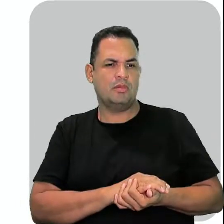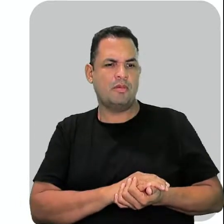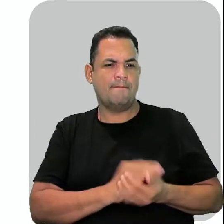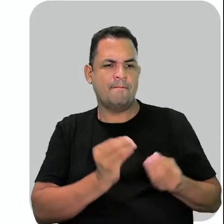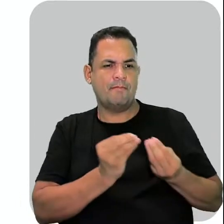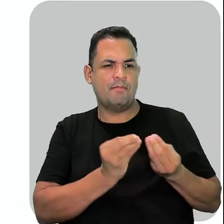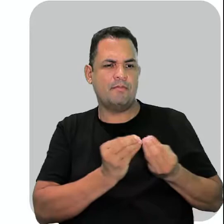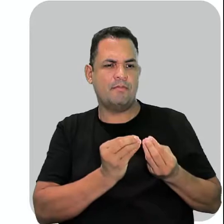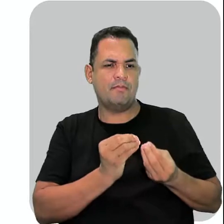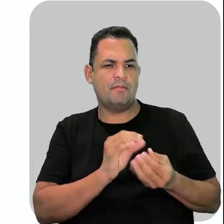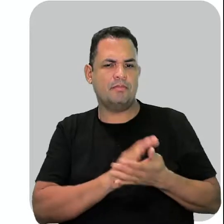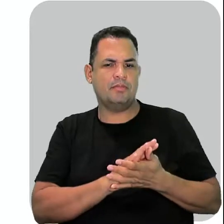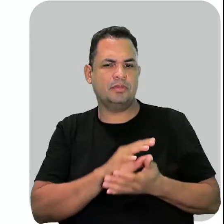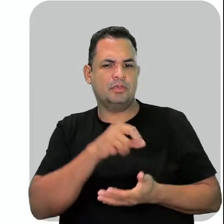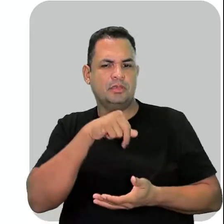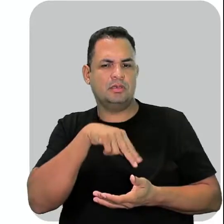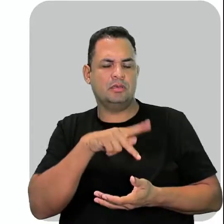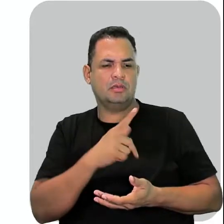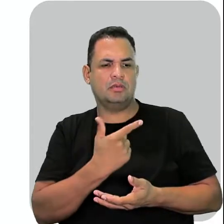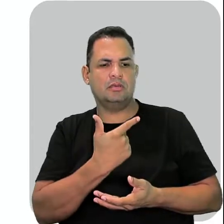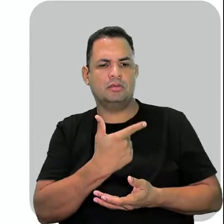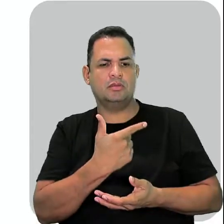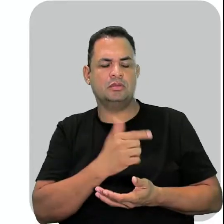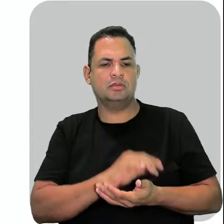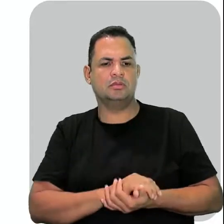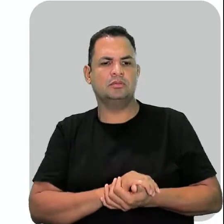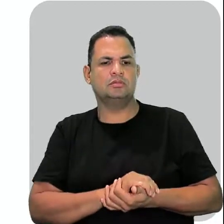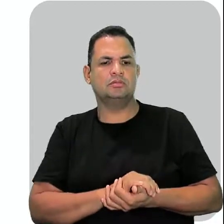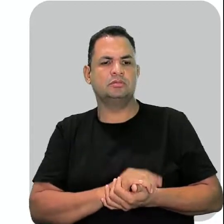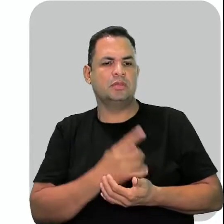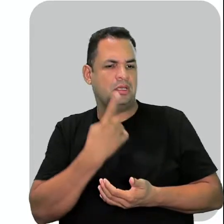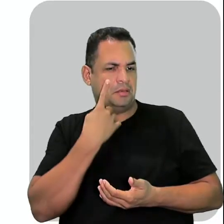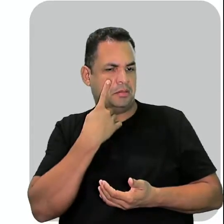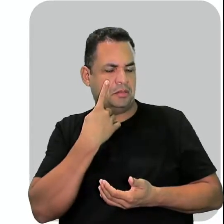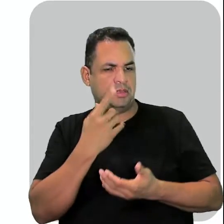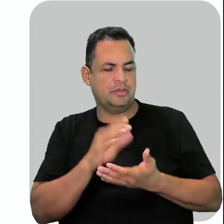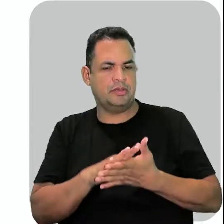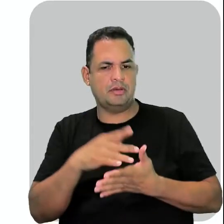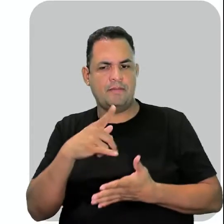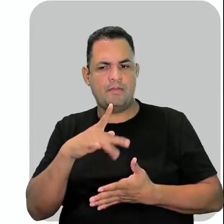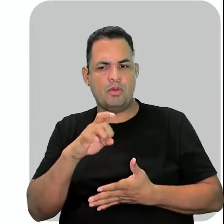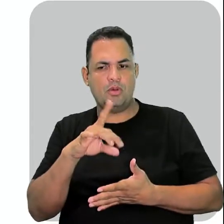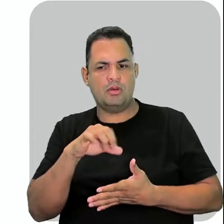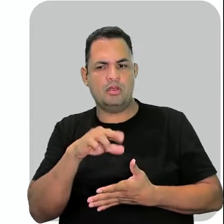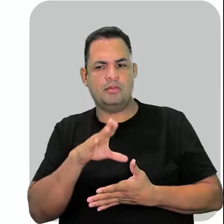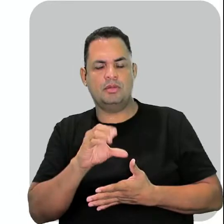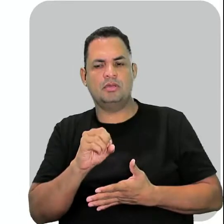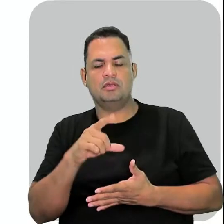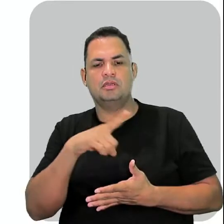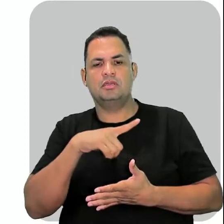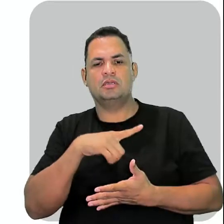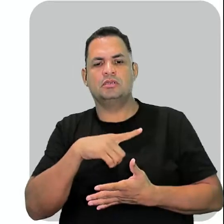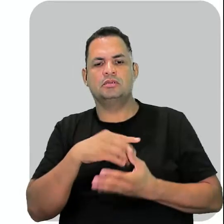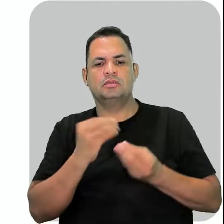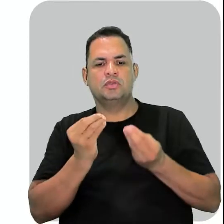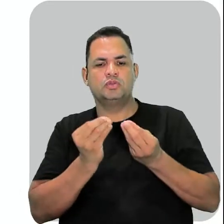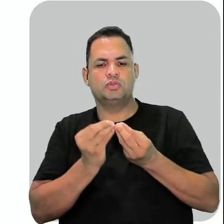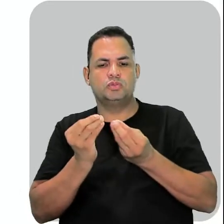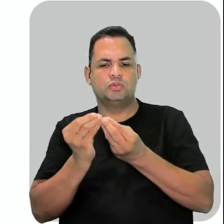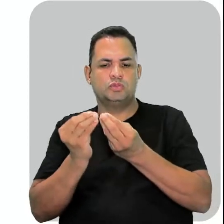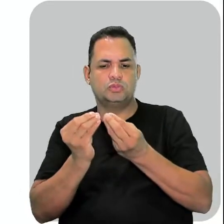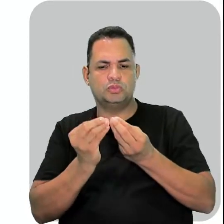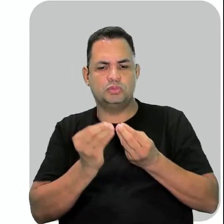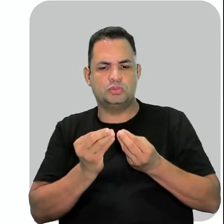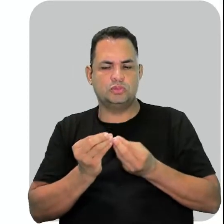amina. E se a gente for observar nos polímeros, nós sempre temos a junção de vários